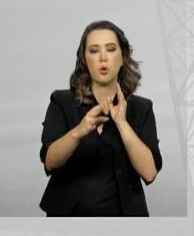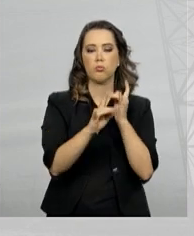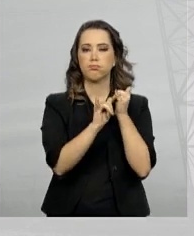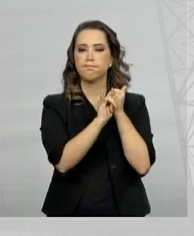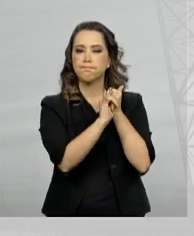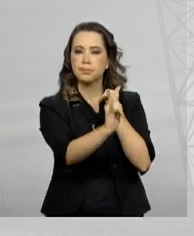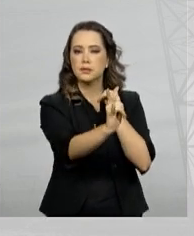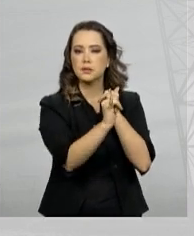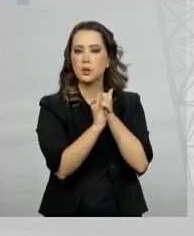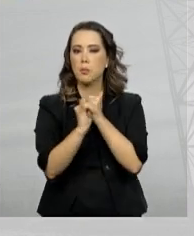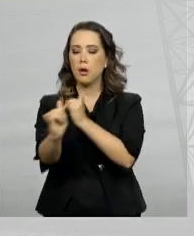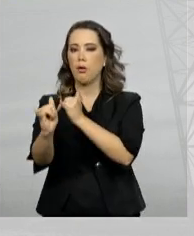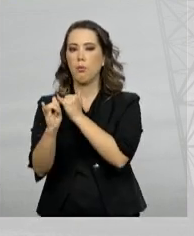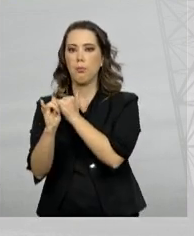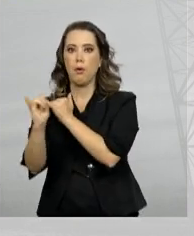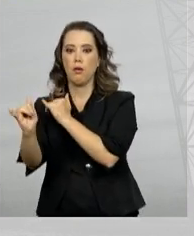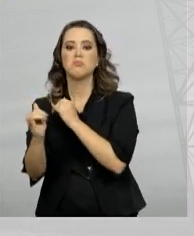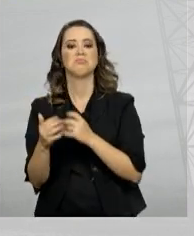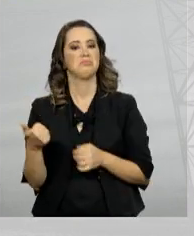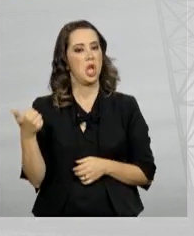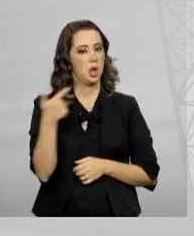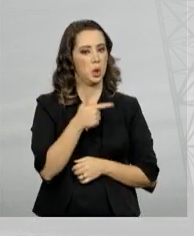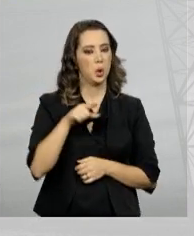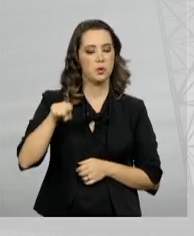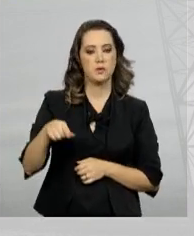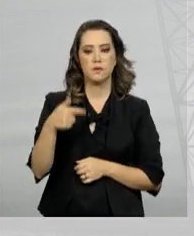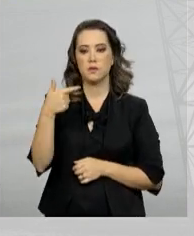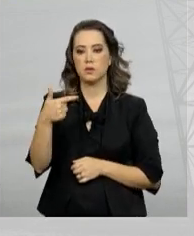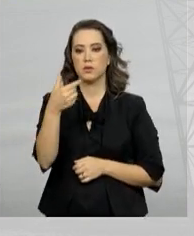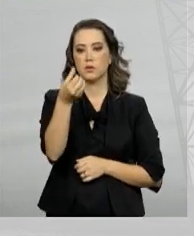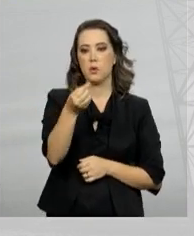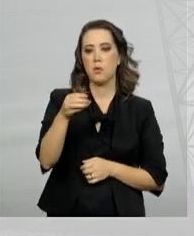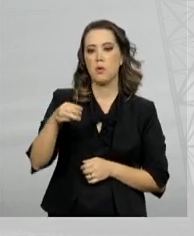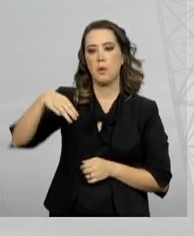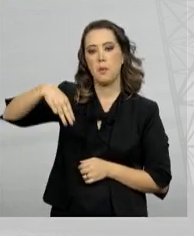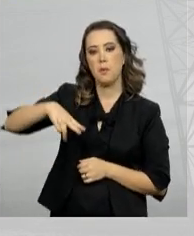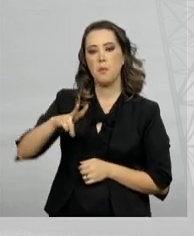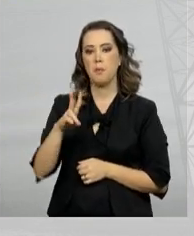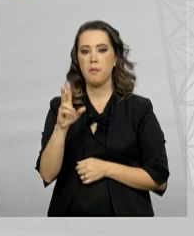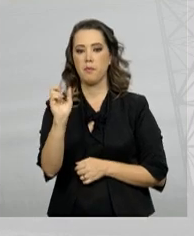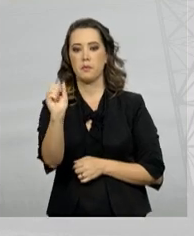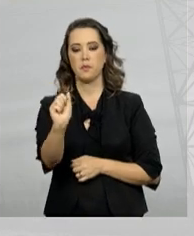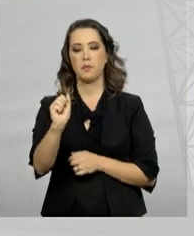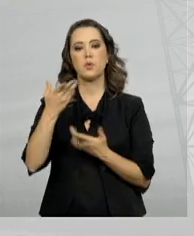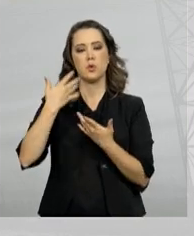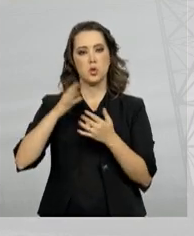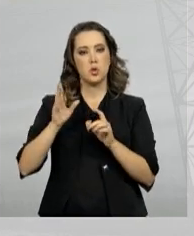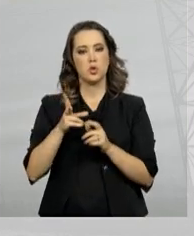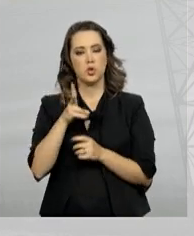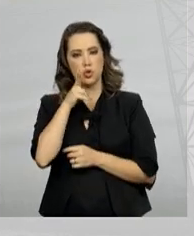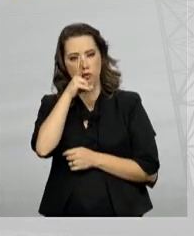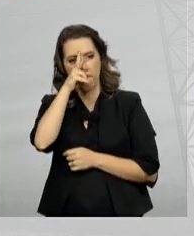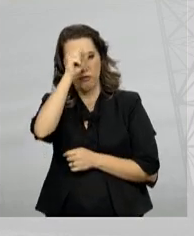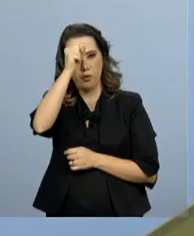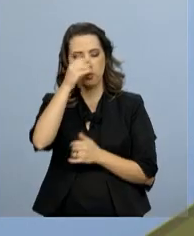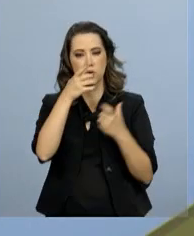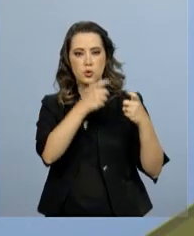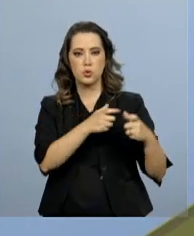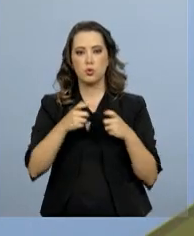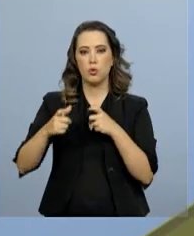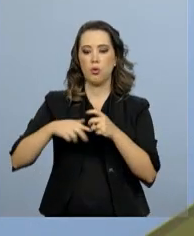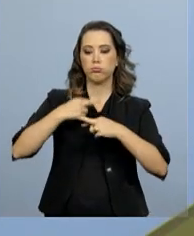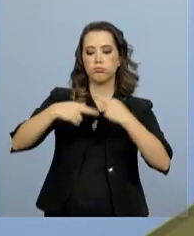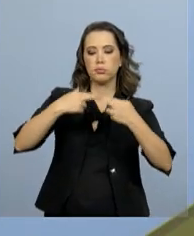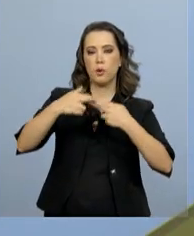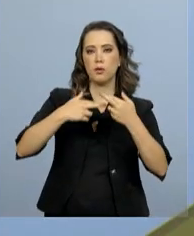e de 12.226 mega volt amperes de potência de sub estações para o